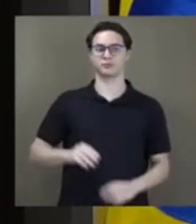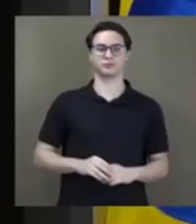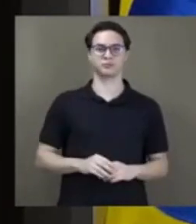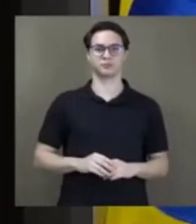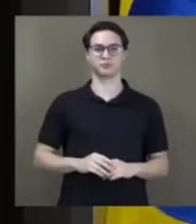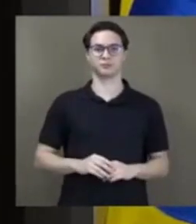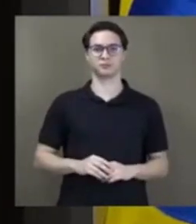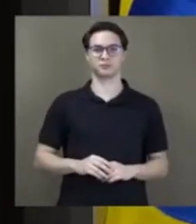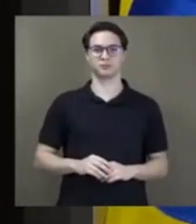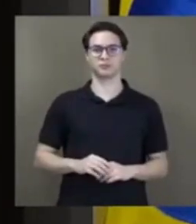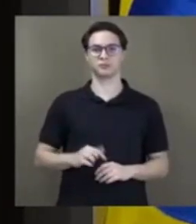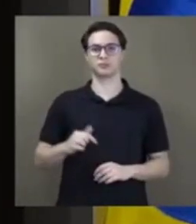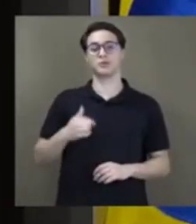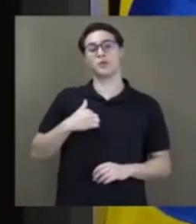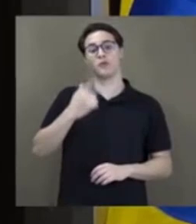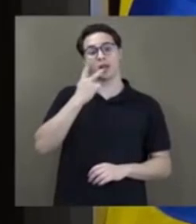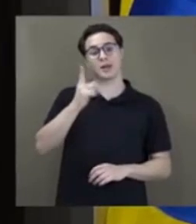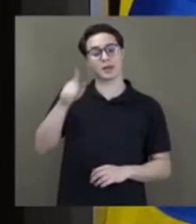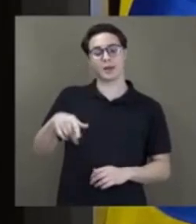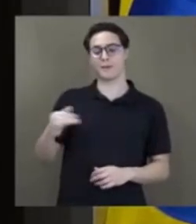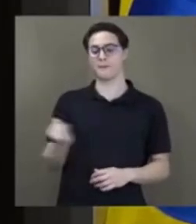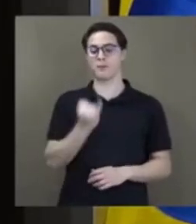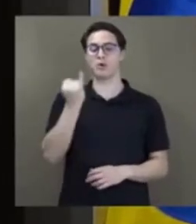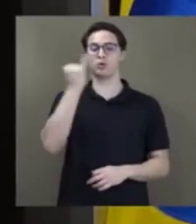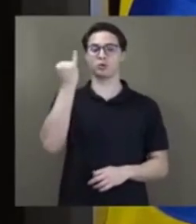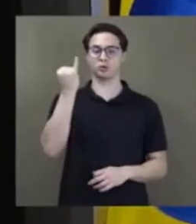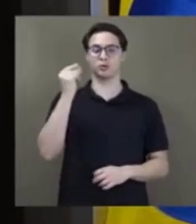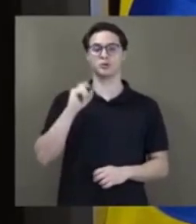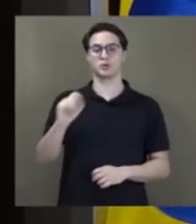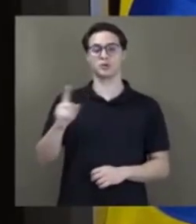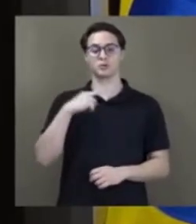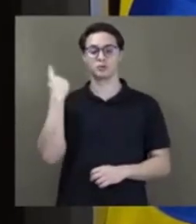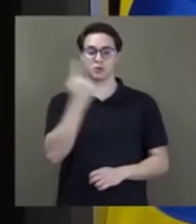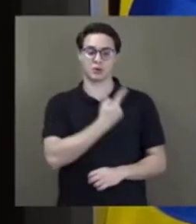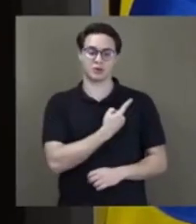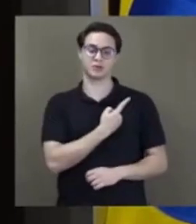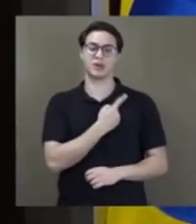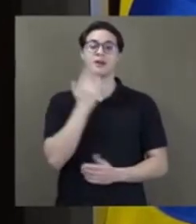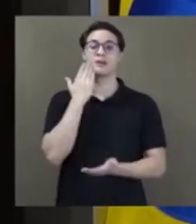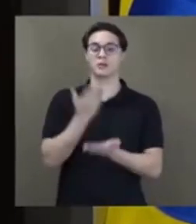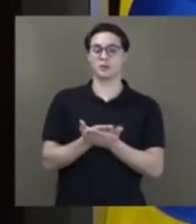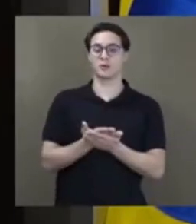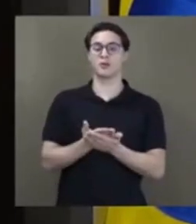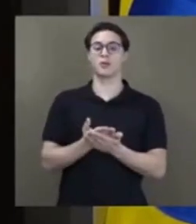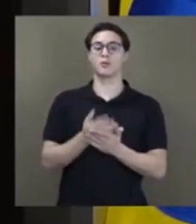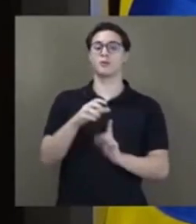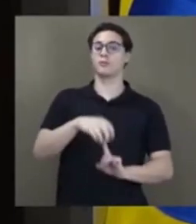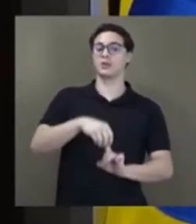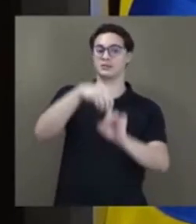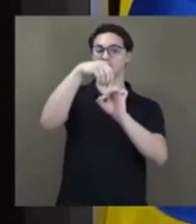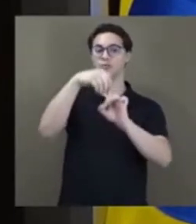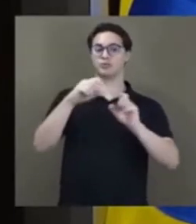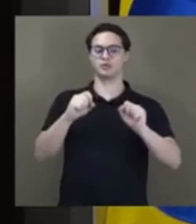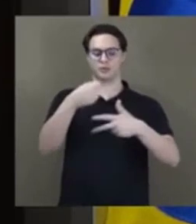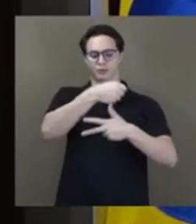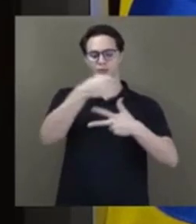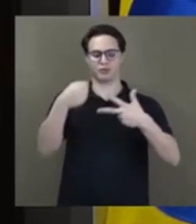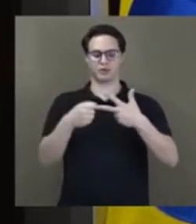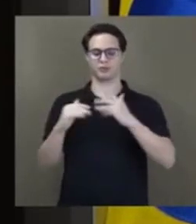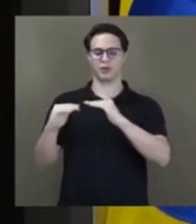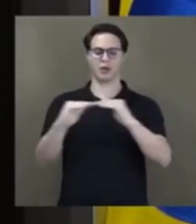acentuei ser imprescindível que todos nós cumpramos o princípio da harmonia entre os poderes.